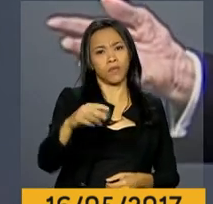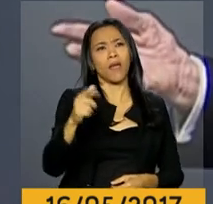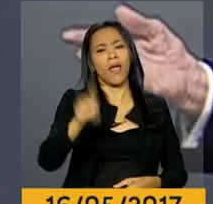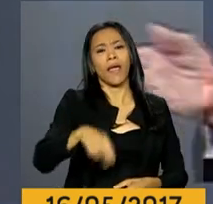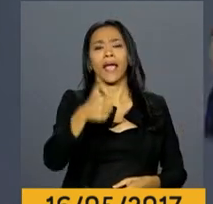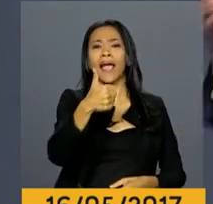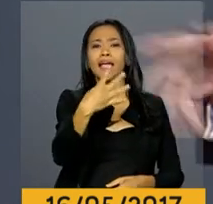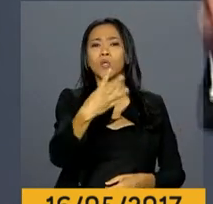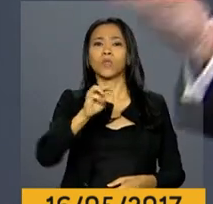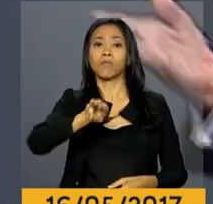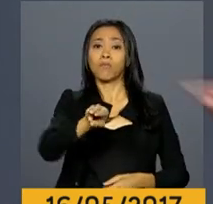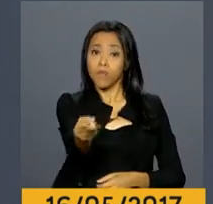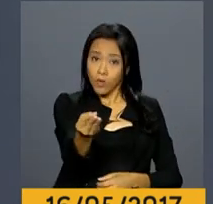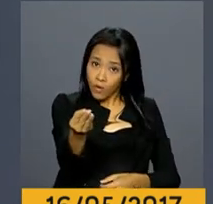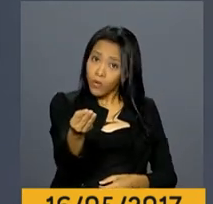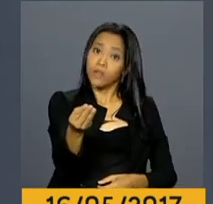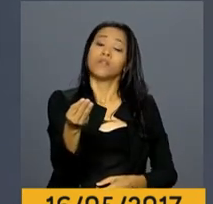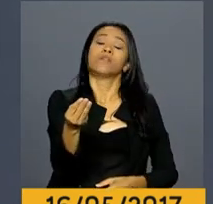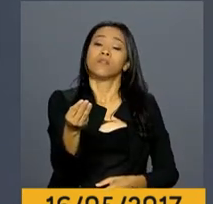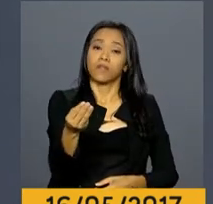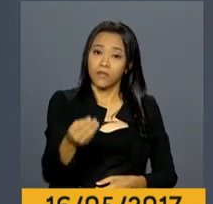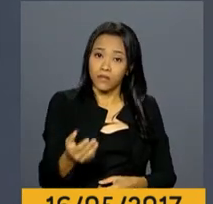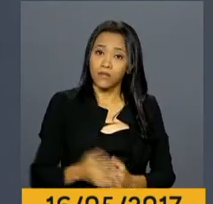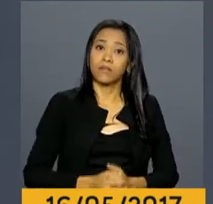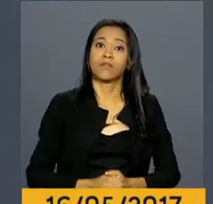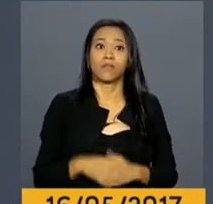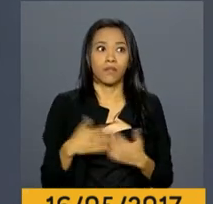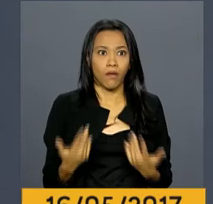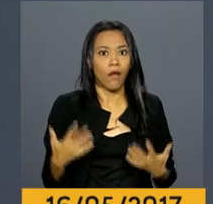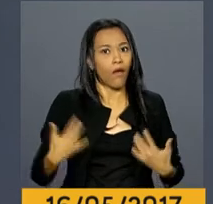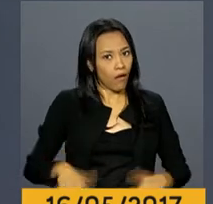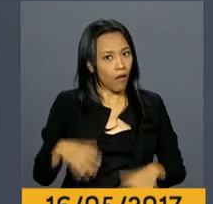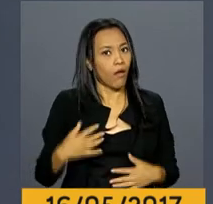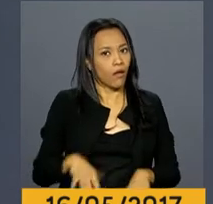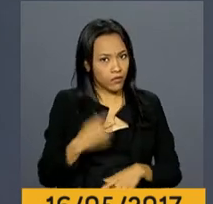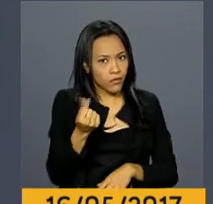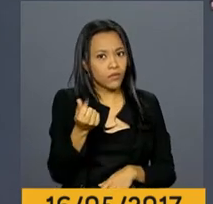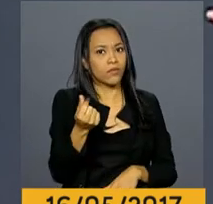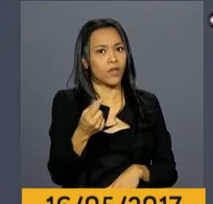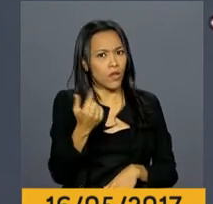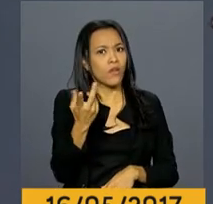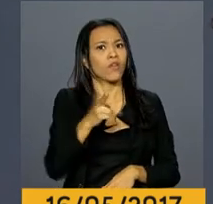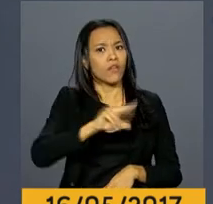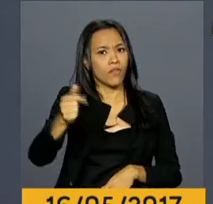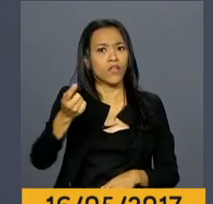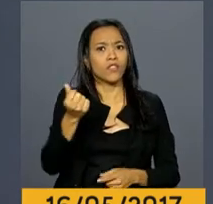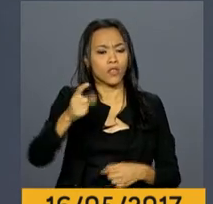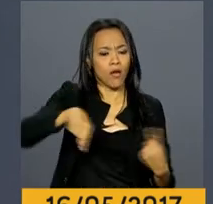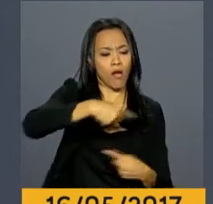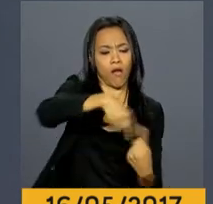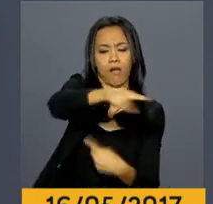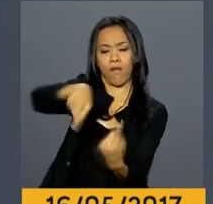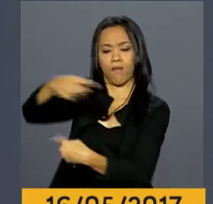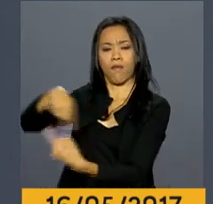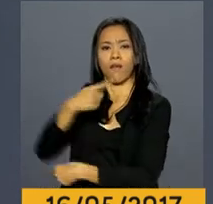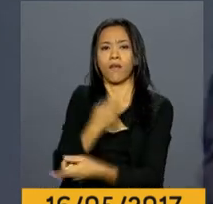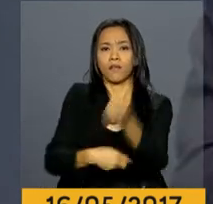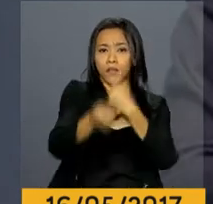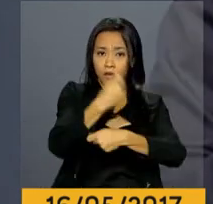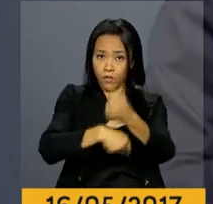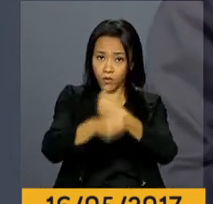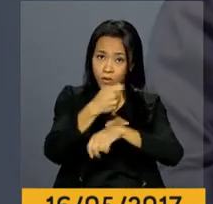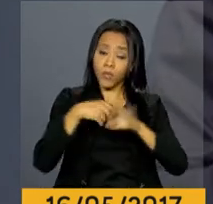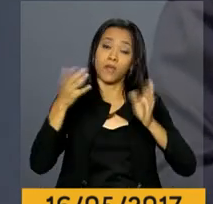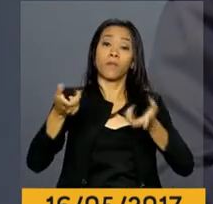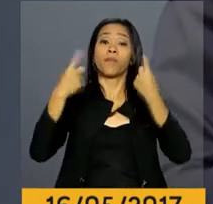milhões de vezes 12,5%. Então é dinheiro, não é? Que vai circular na economia, como nós fizemos com o